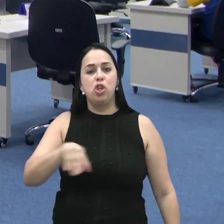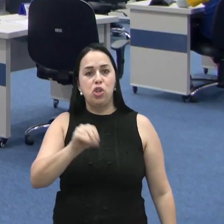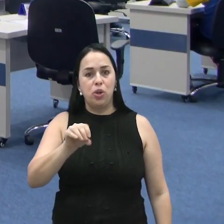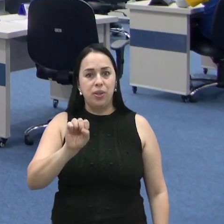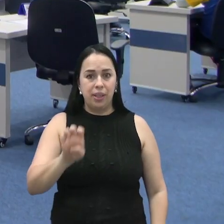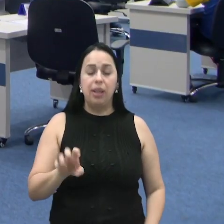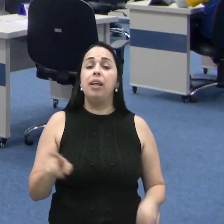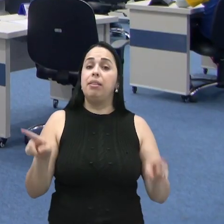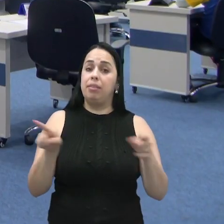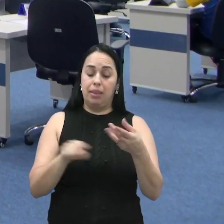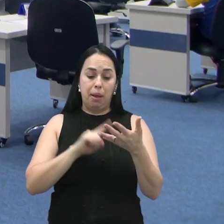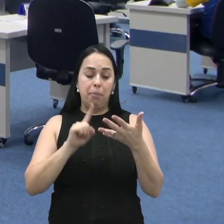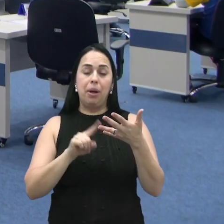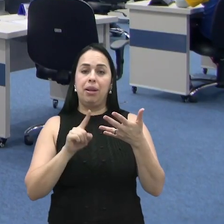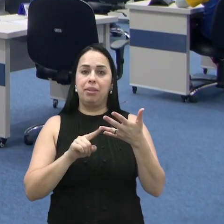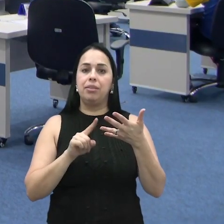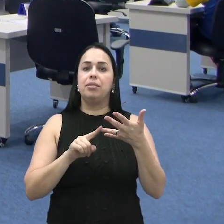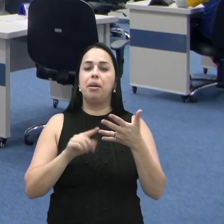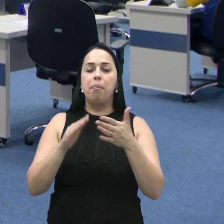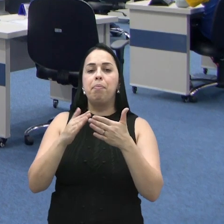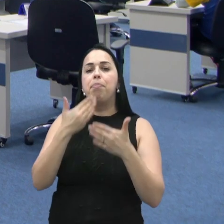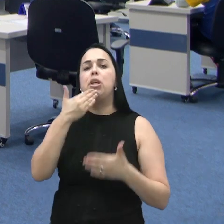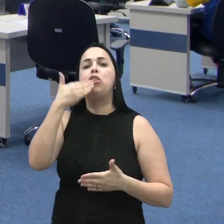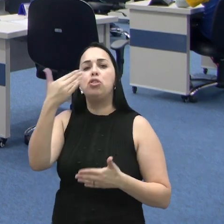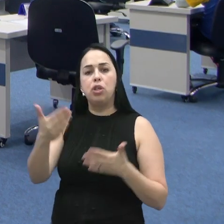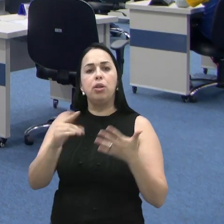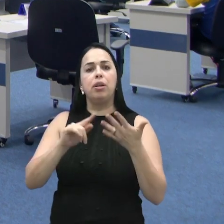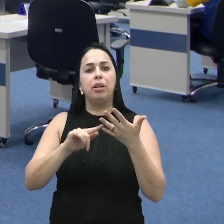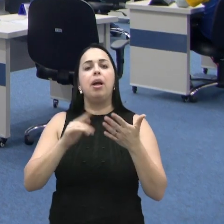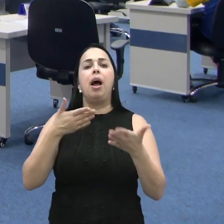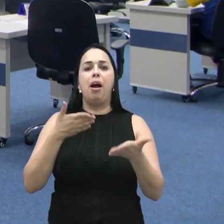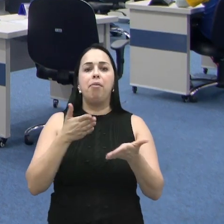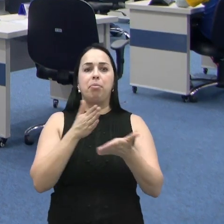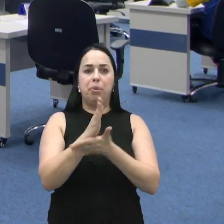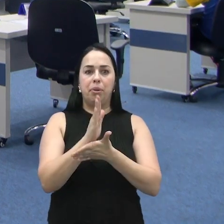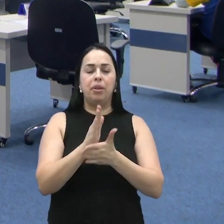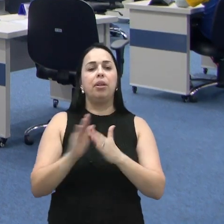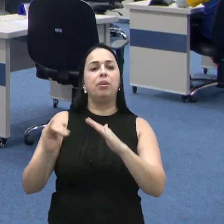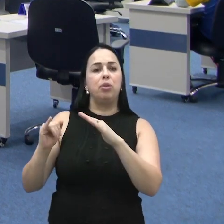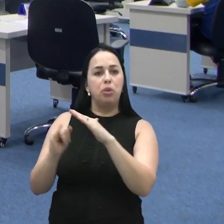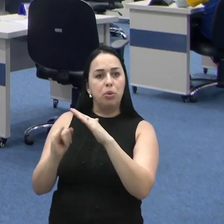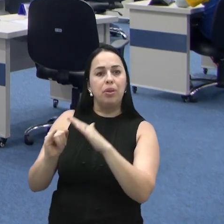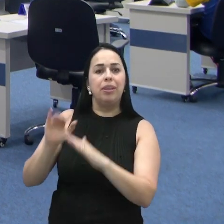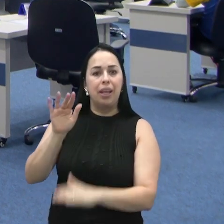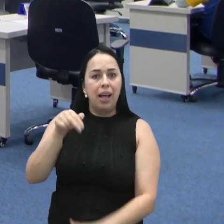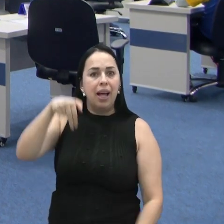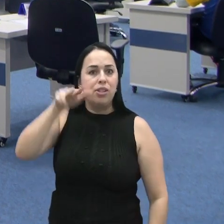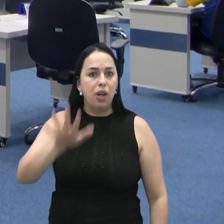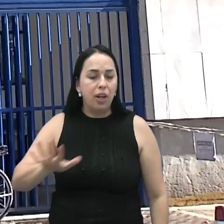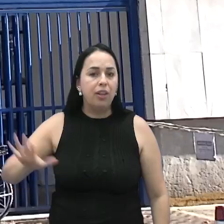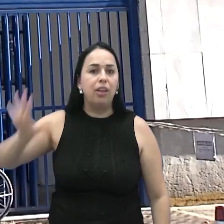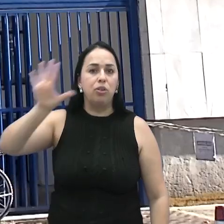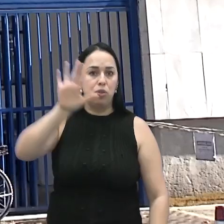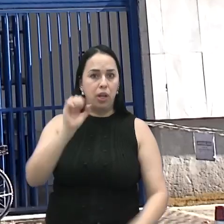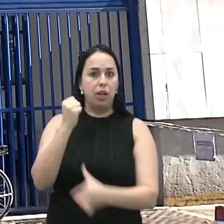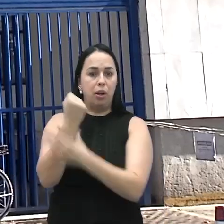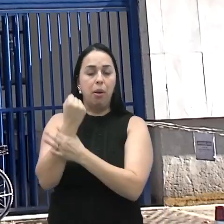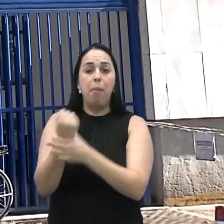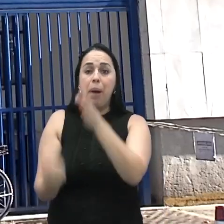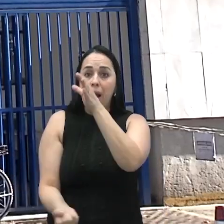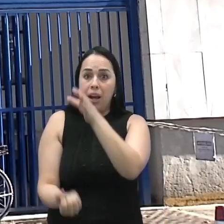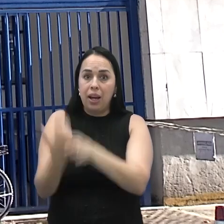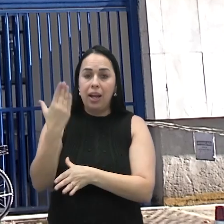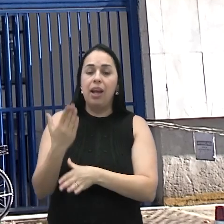Os vereadores ainda aprovaram um requerimento endereçado ao Instituto Nacional do Seguro Nacional para pedir